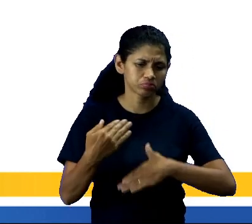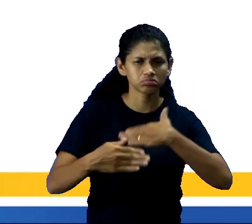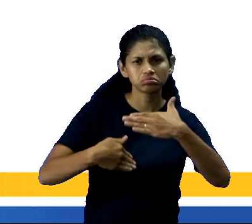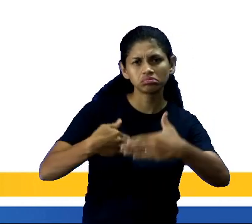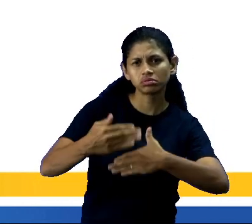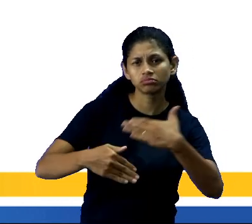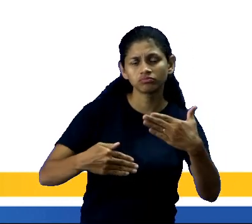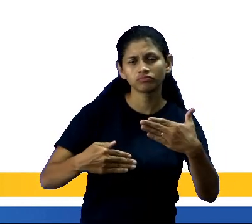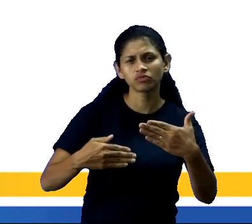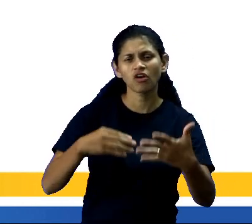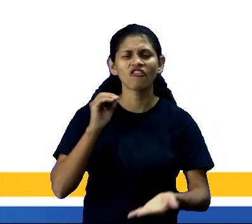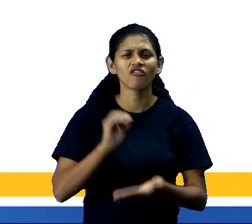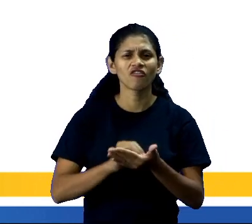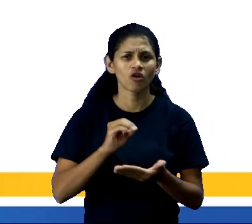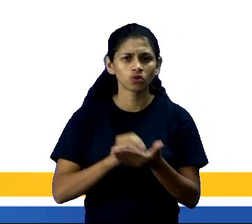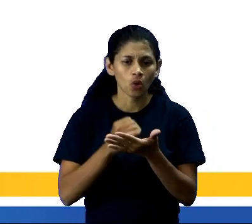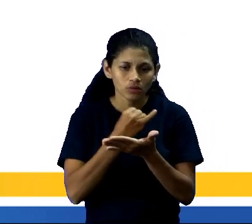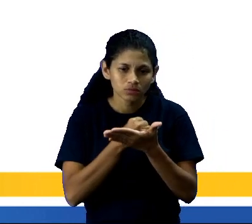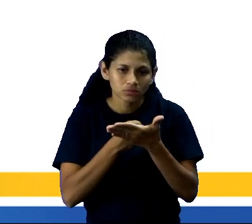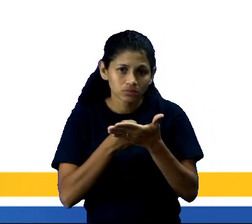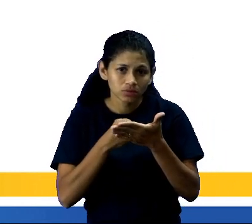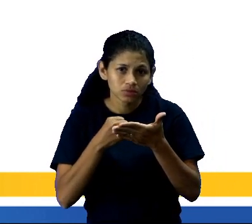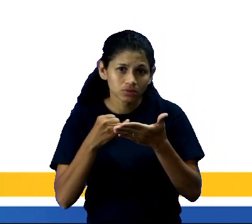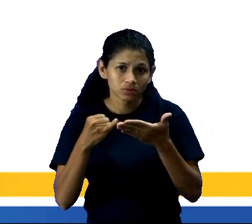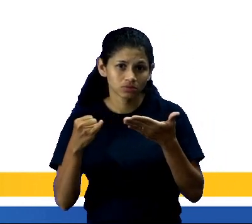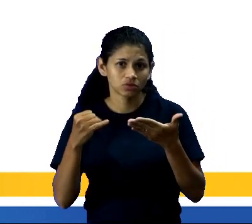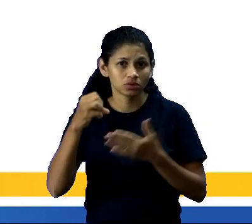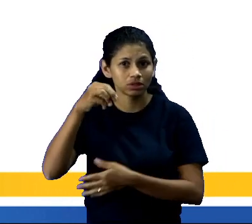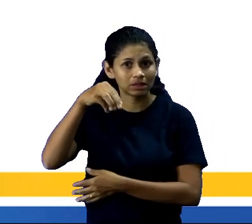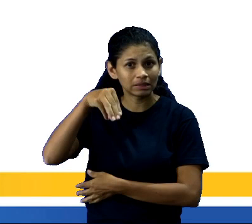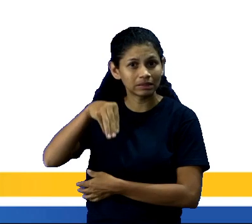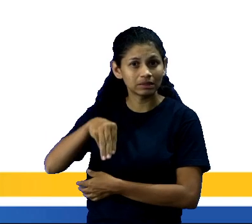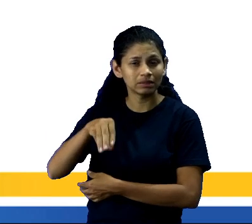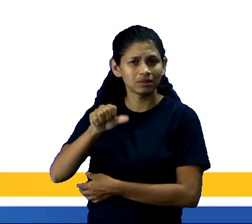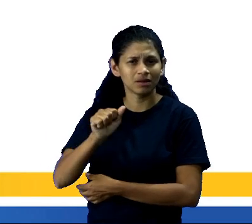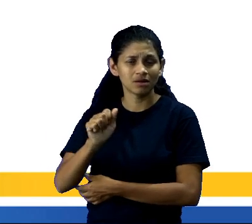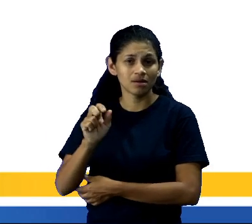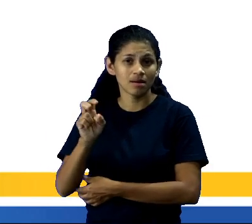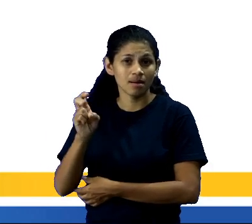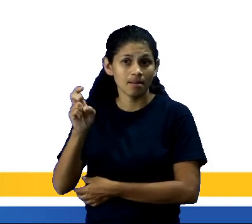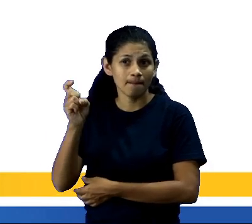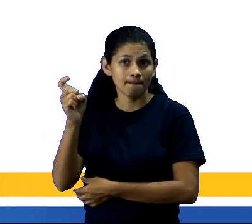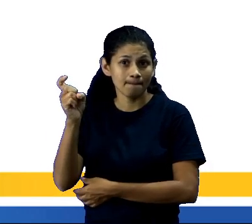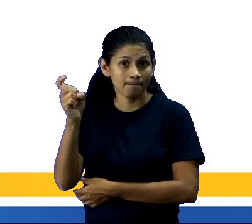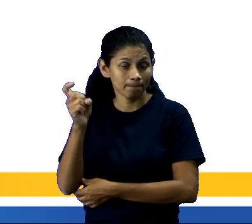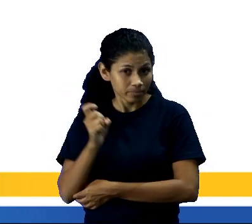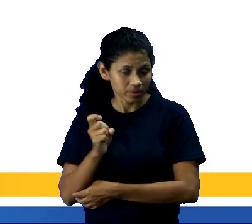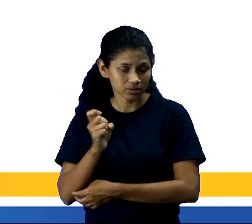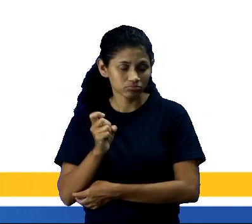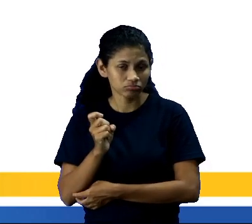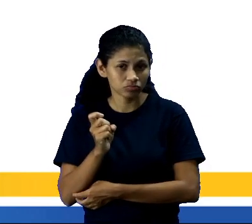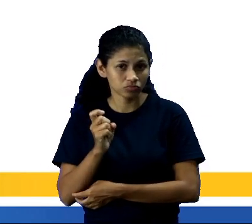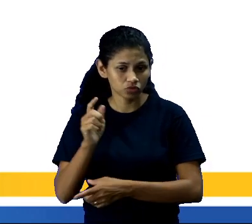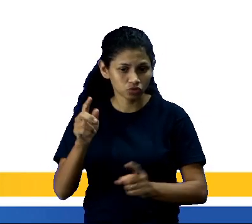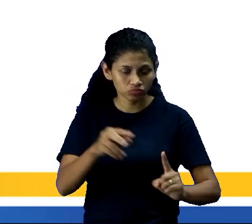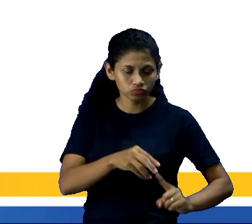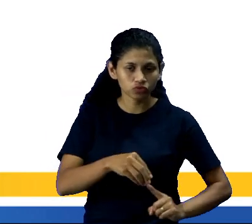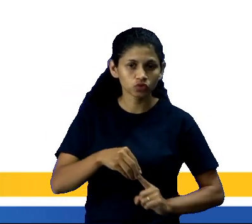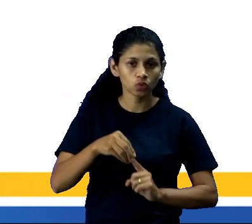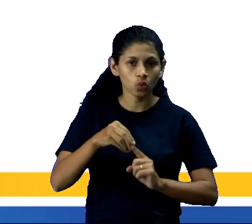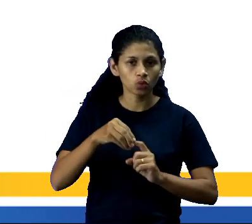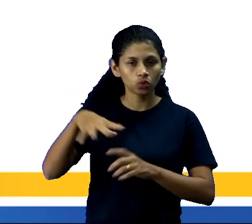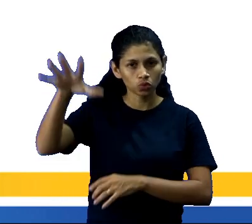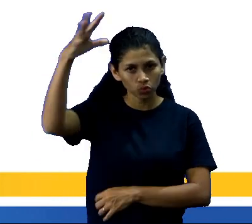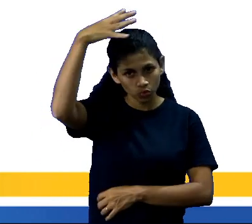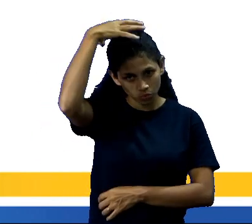doce, mas faltou uma introdução de quando Maxon assumiu o trono, sabe? De repente, a Kiera fez mais 2 livros sem nem sequer